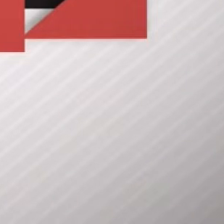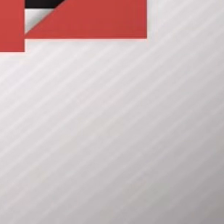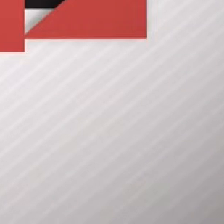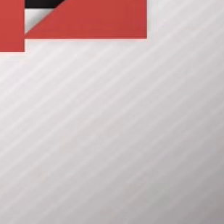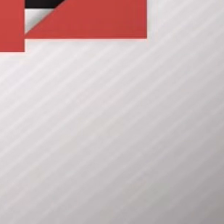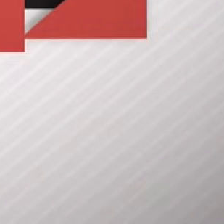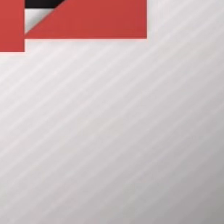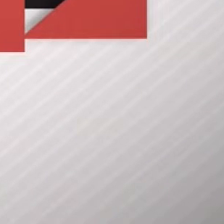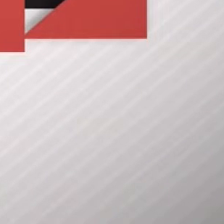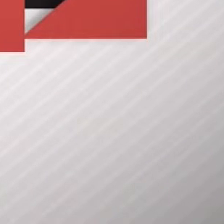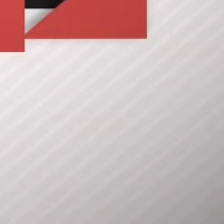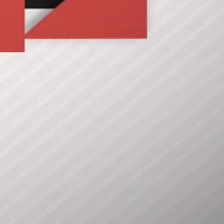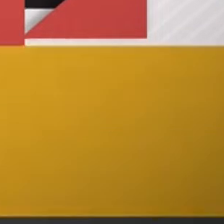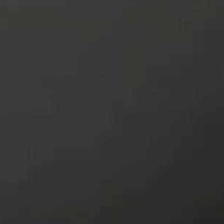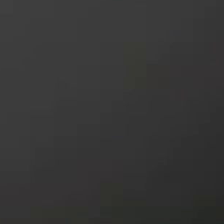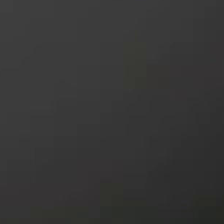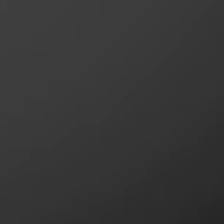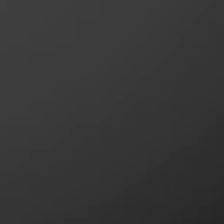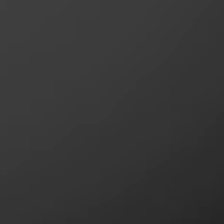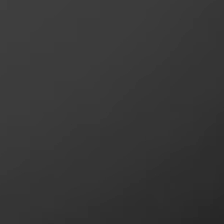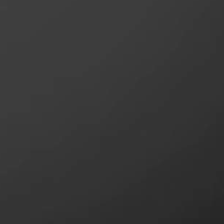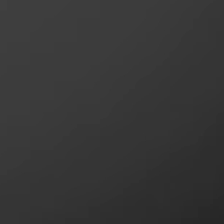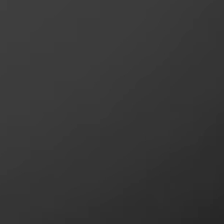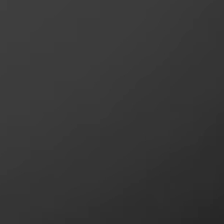existem em relação à doação, tá bom?